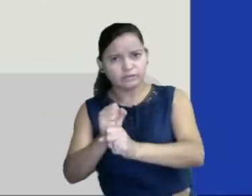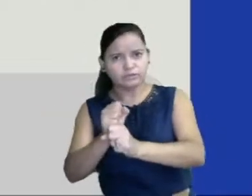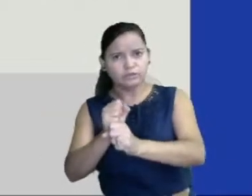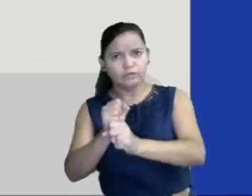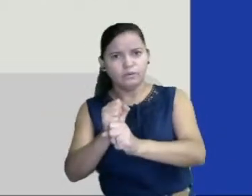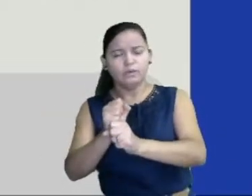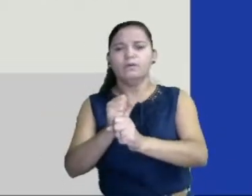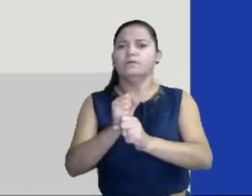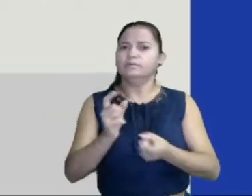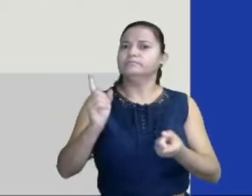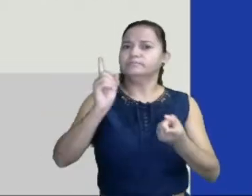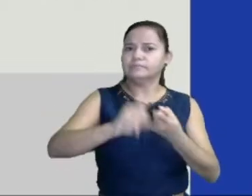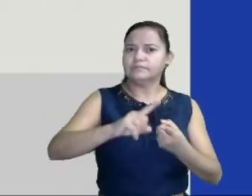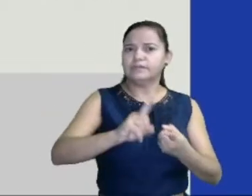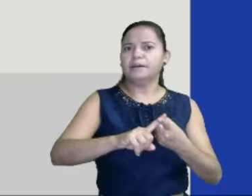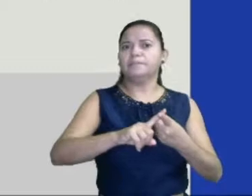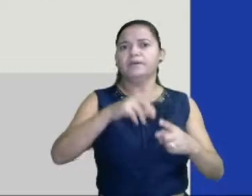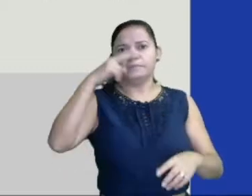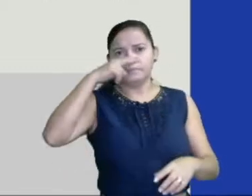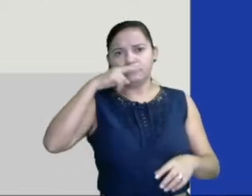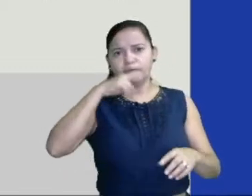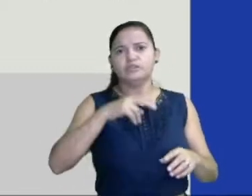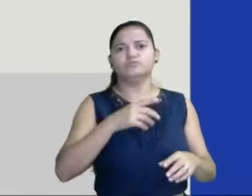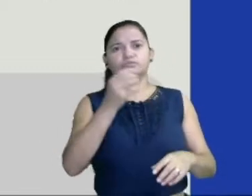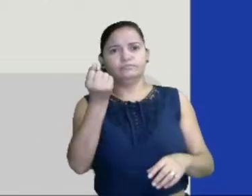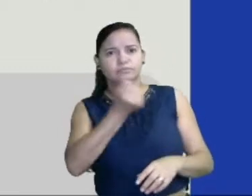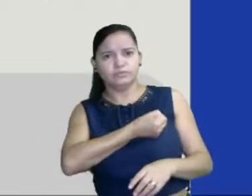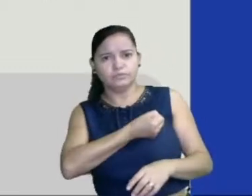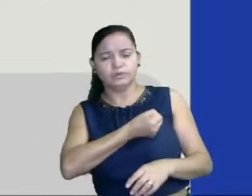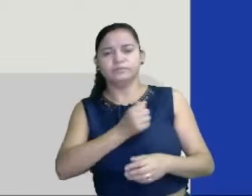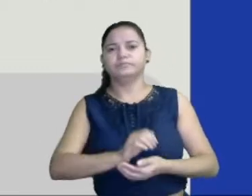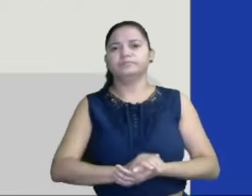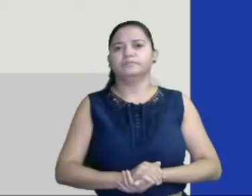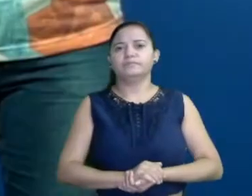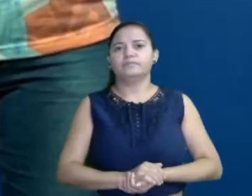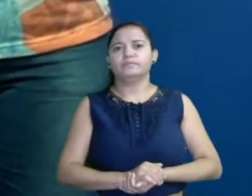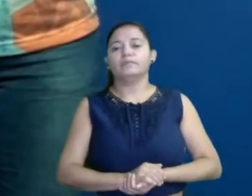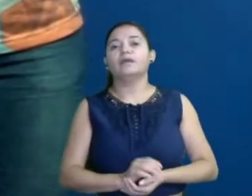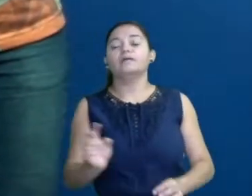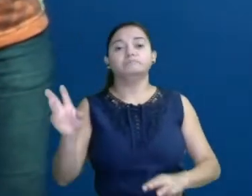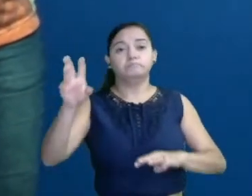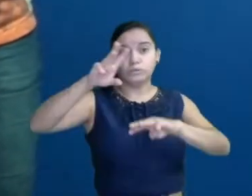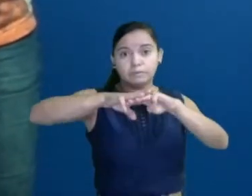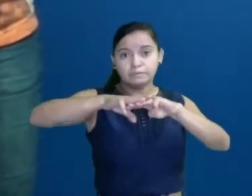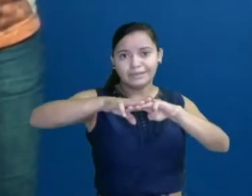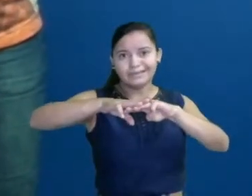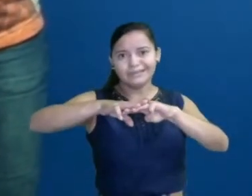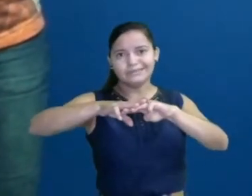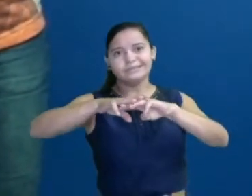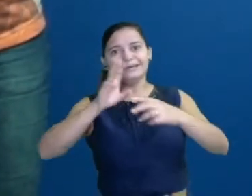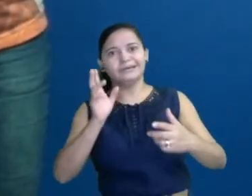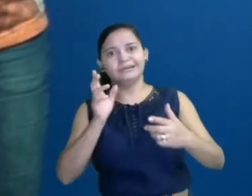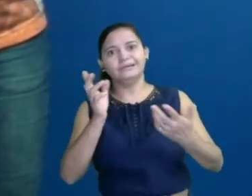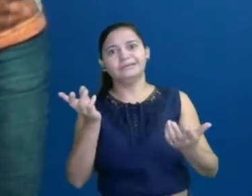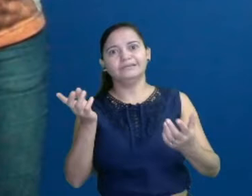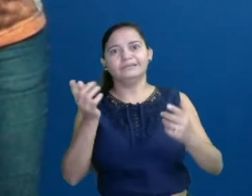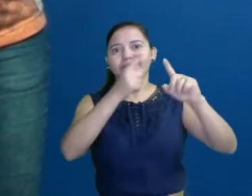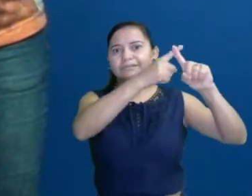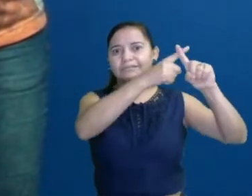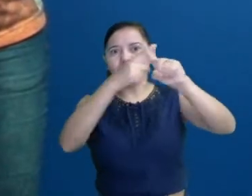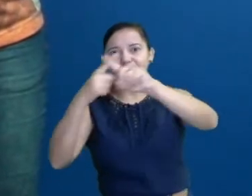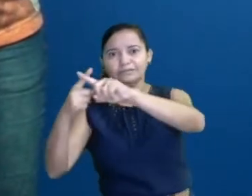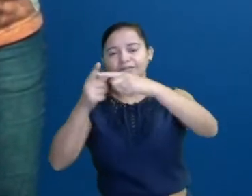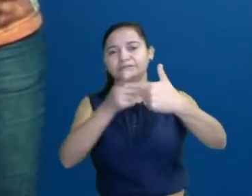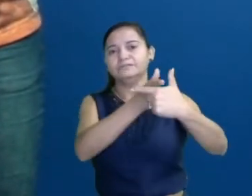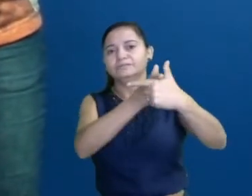resultado também ficará x esse mesmo número esse para professor a propriedade da multiplicação da divisão um pouquinho